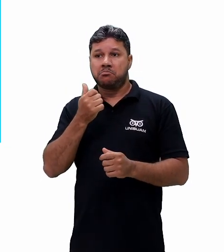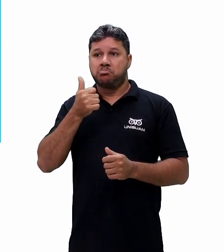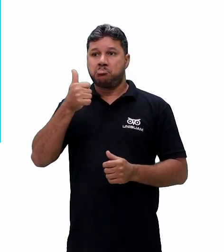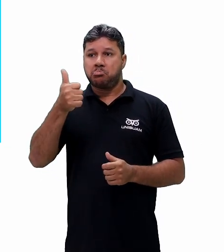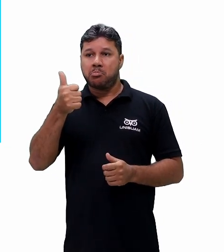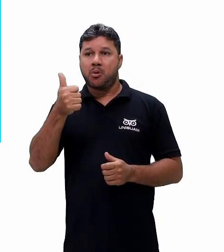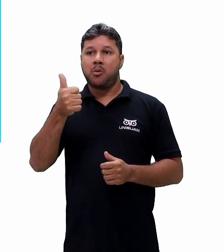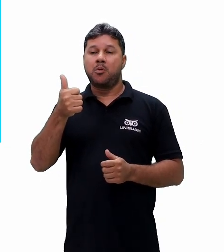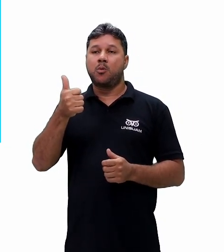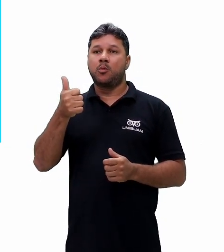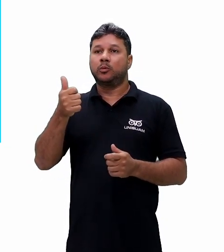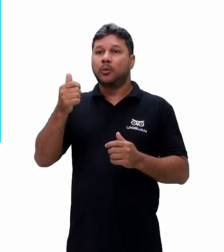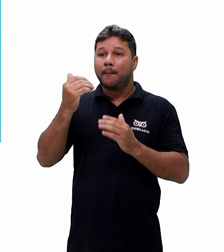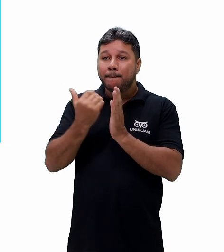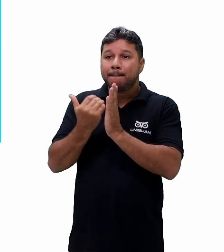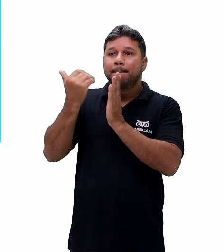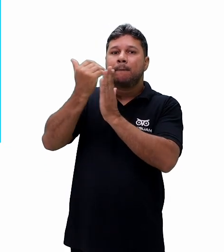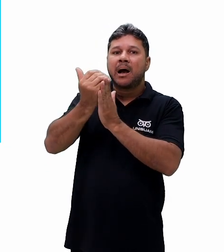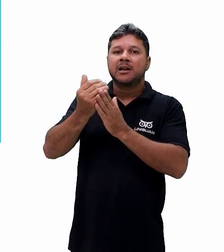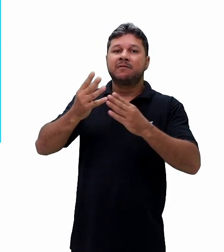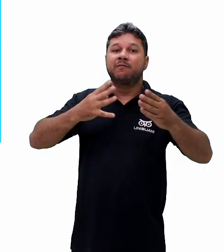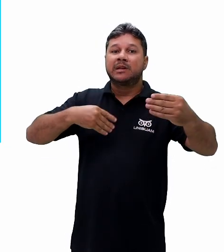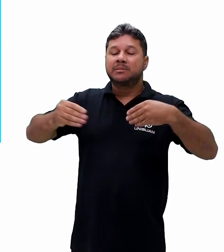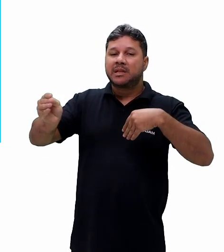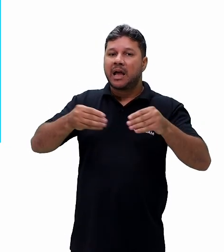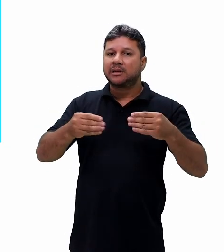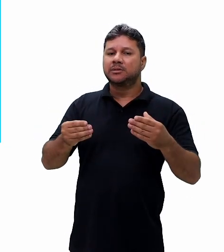de hipo ou hiperflexibilidade.